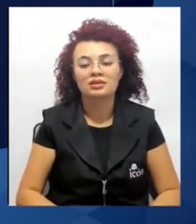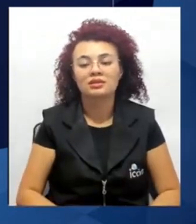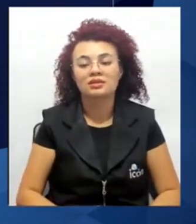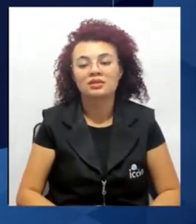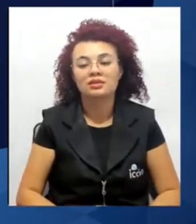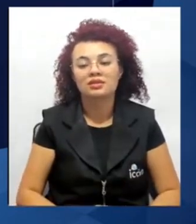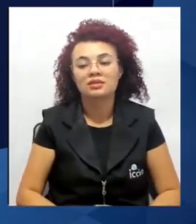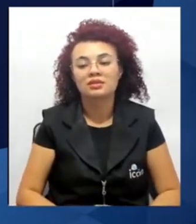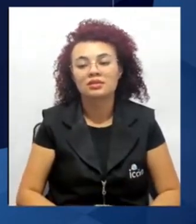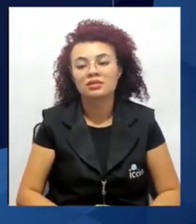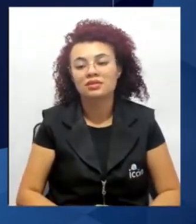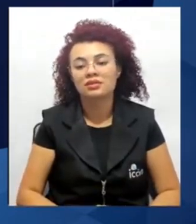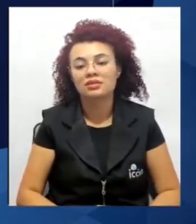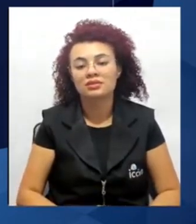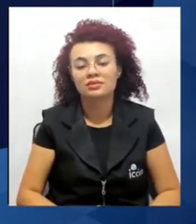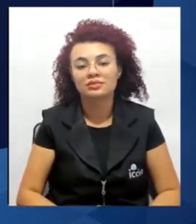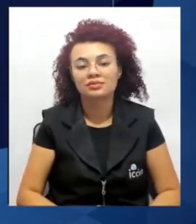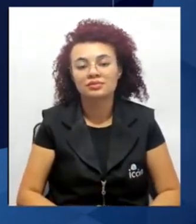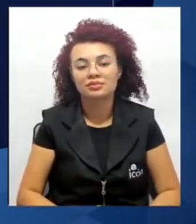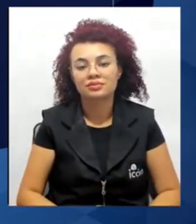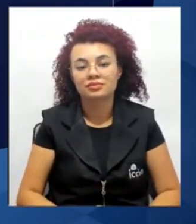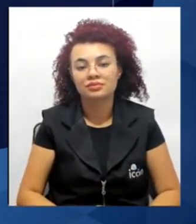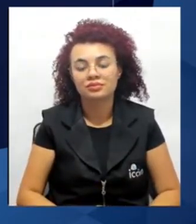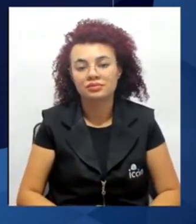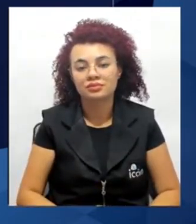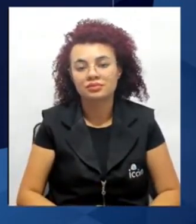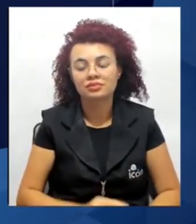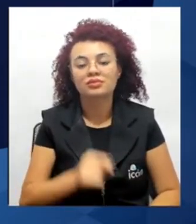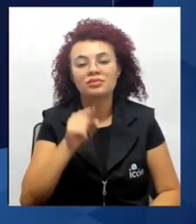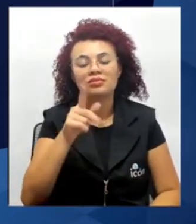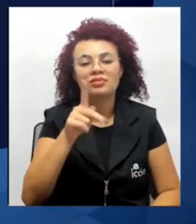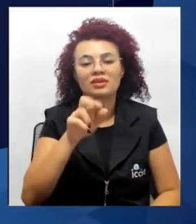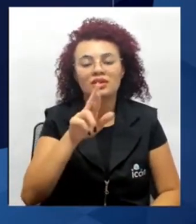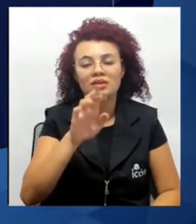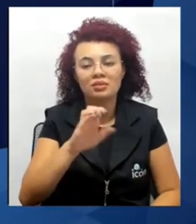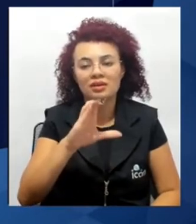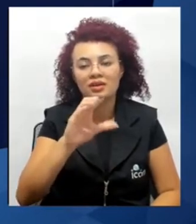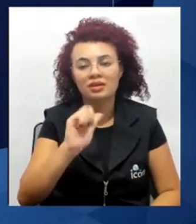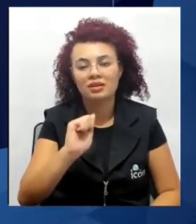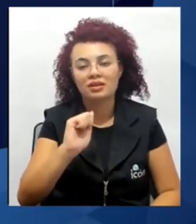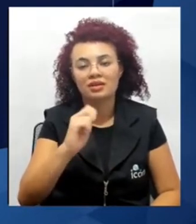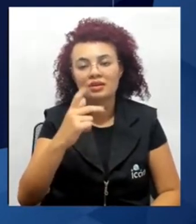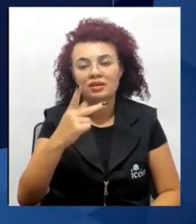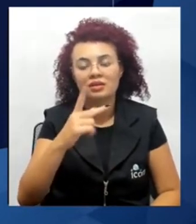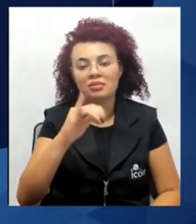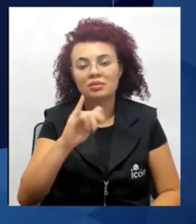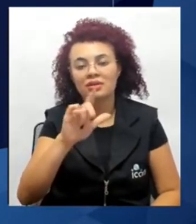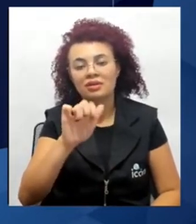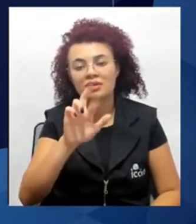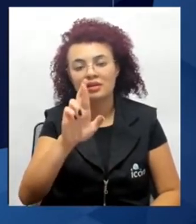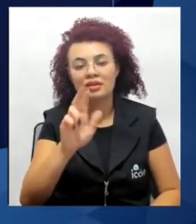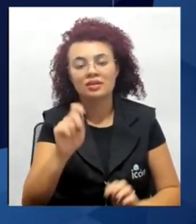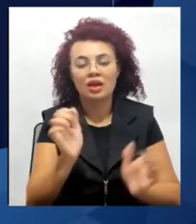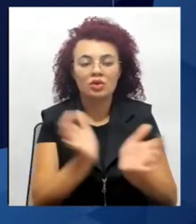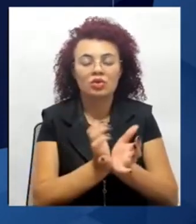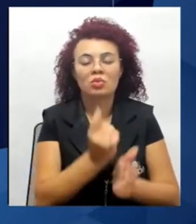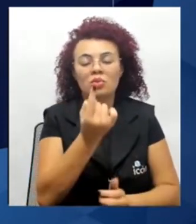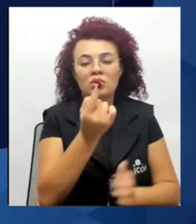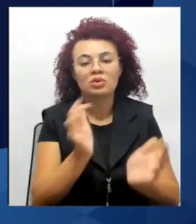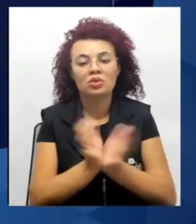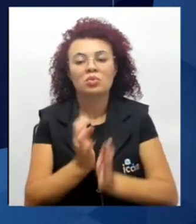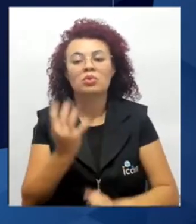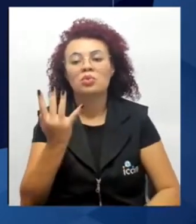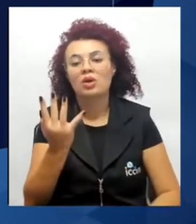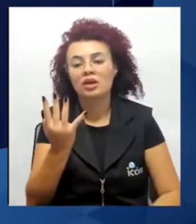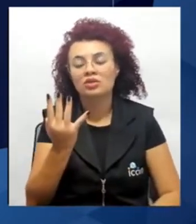A hipertensão pulmonar pré-capilar, grupo HP e HPTEC, ou grupo 1 e grupo 4, são subtipos de hipertensão pulmonar, que